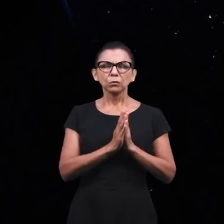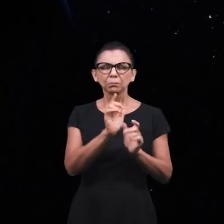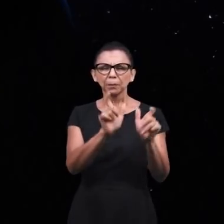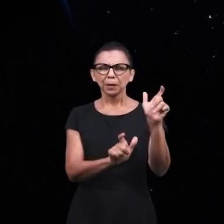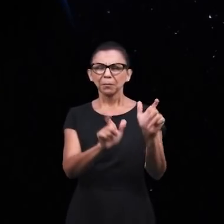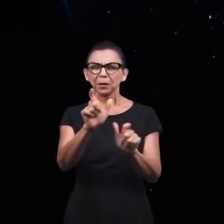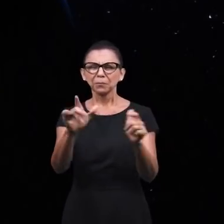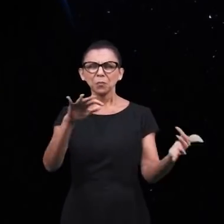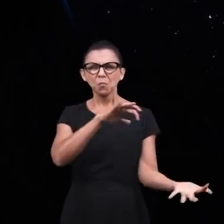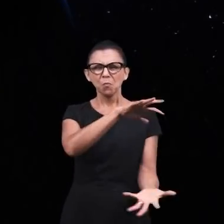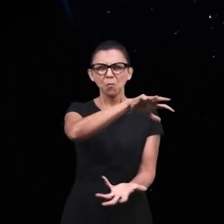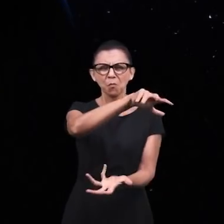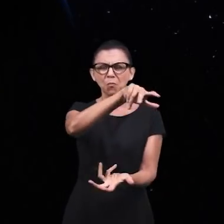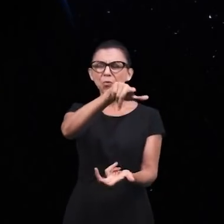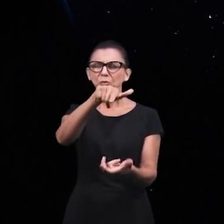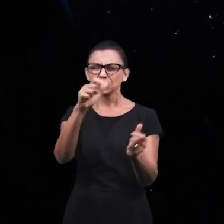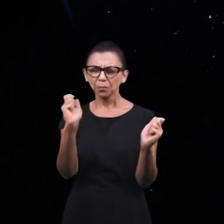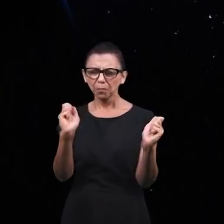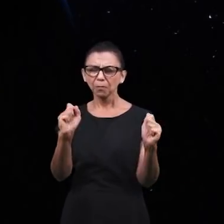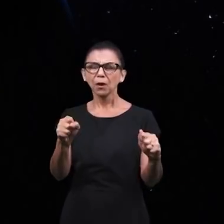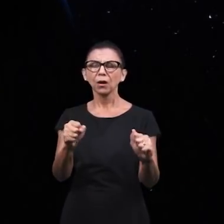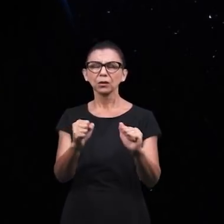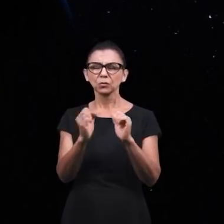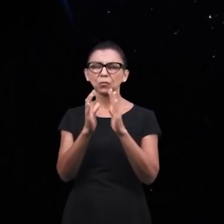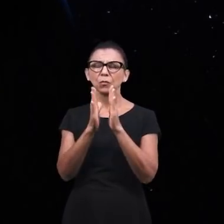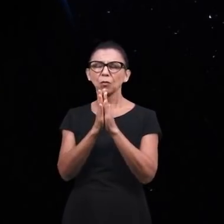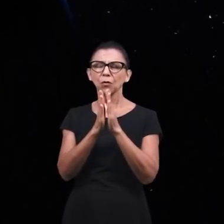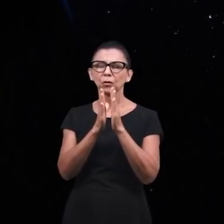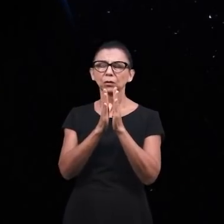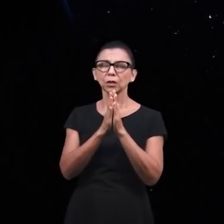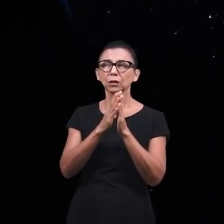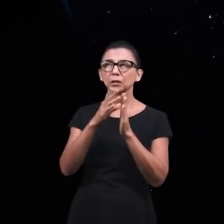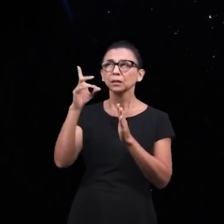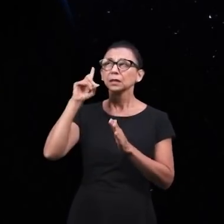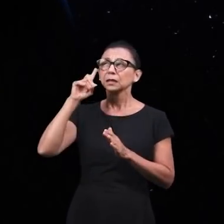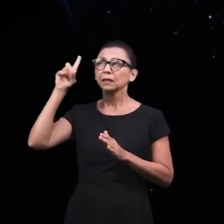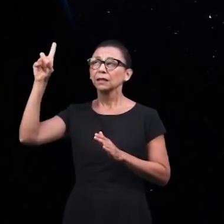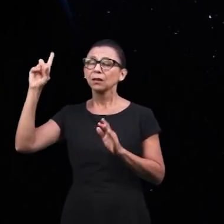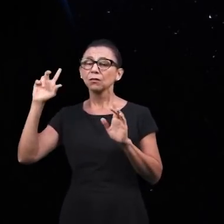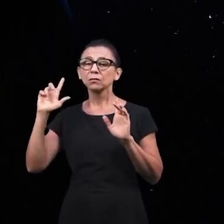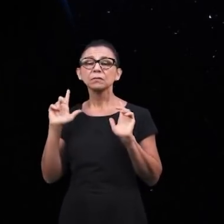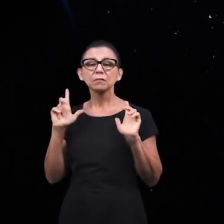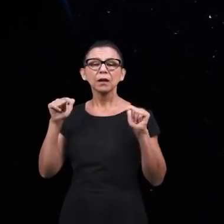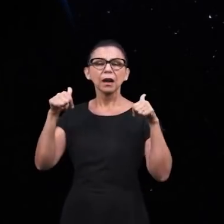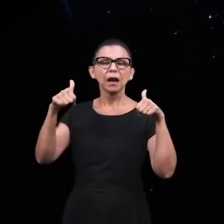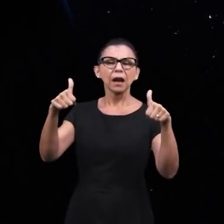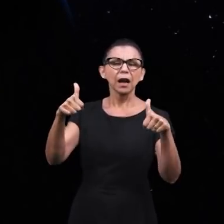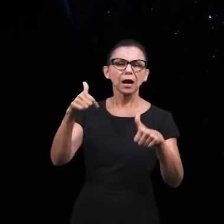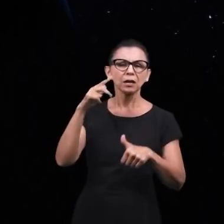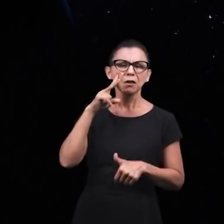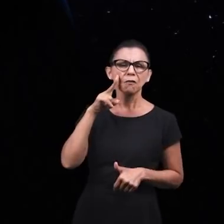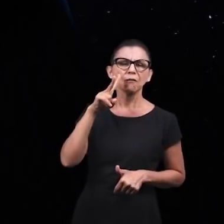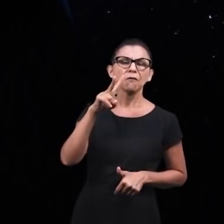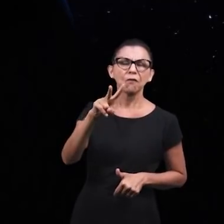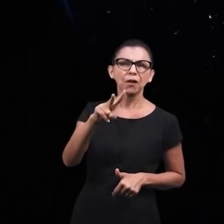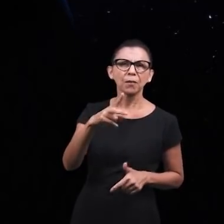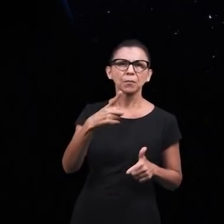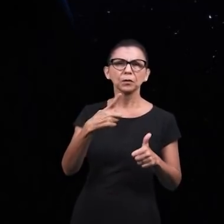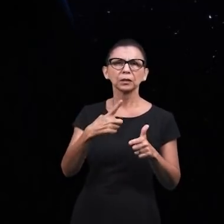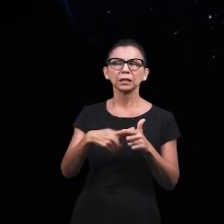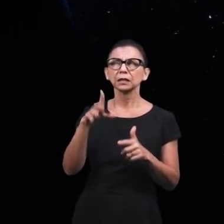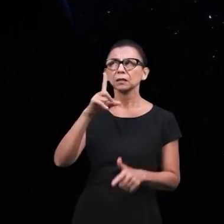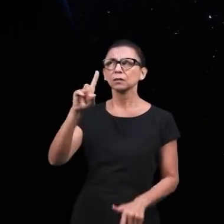A oração vai aonde eu não posso ir.